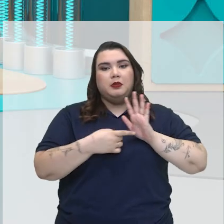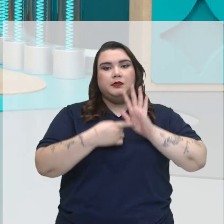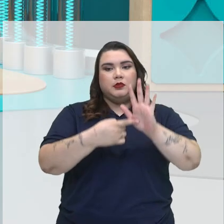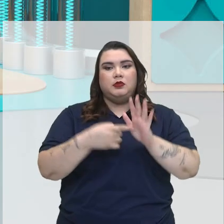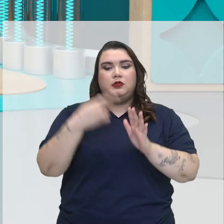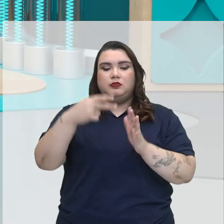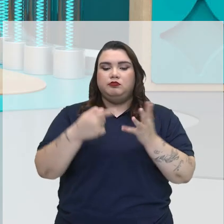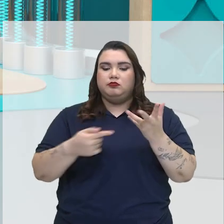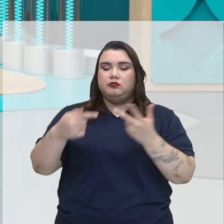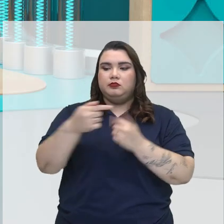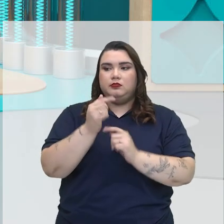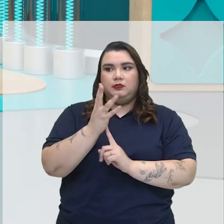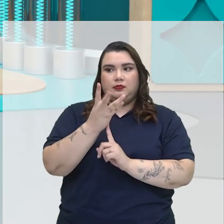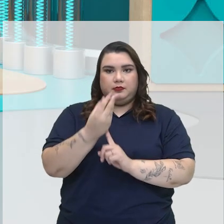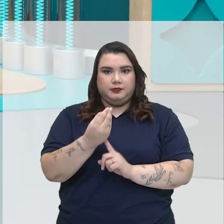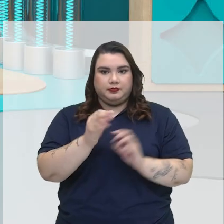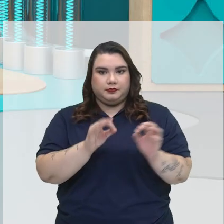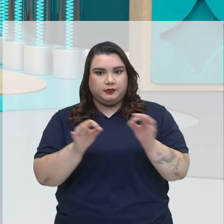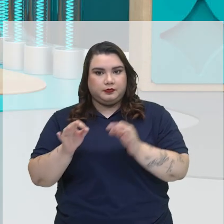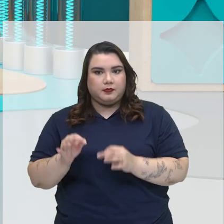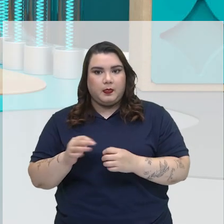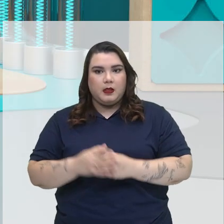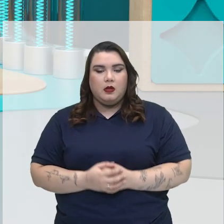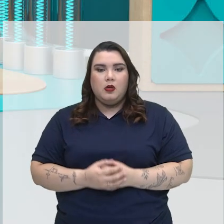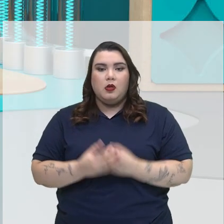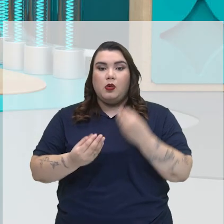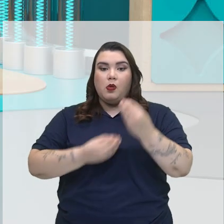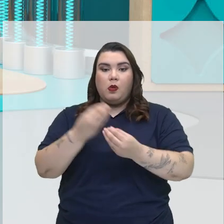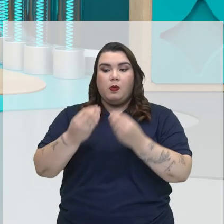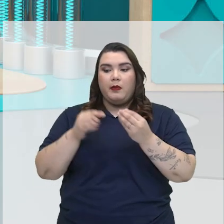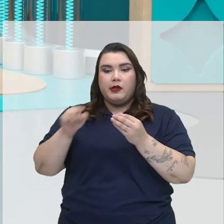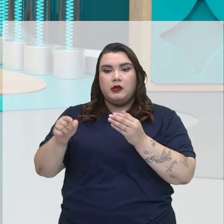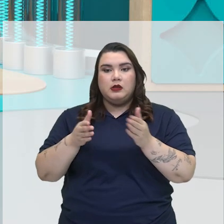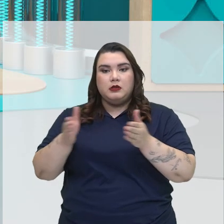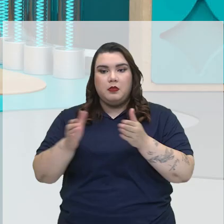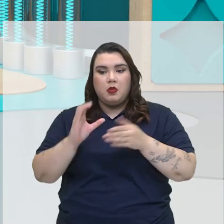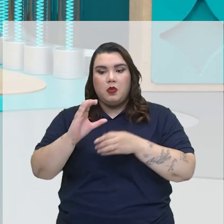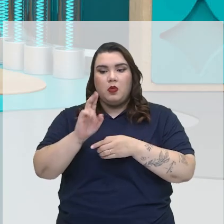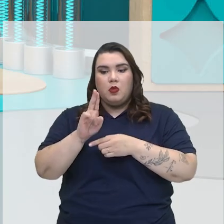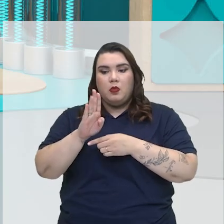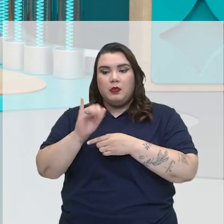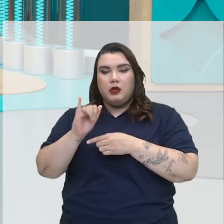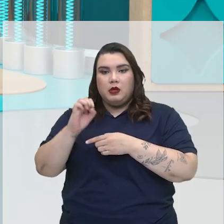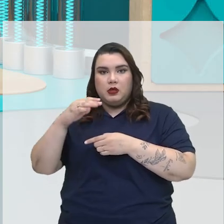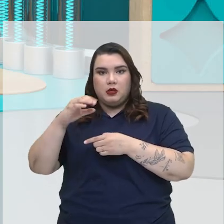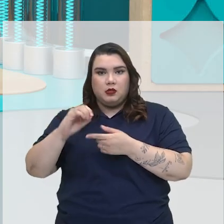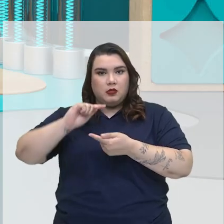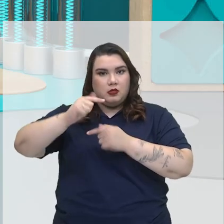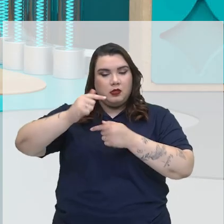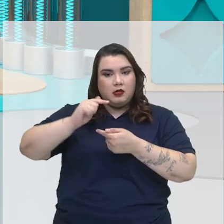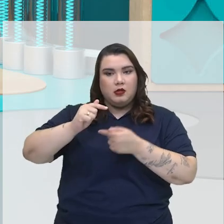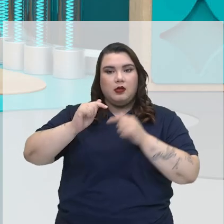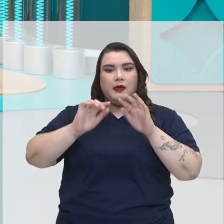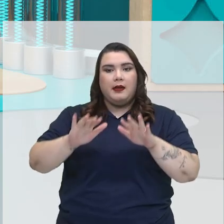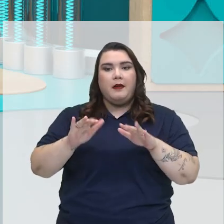momento que ele teve outras necessidades e aí chegou num momento chamado de romantismo. O que foi o